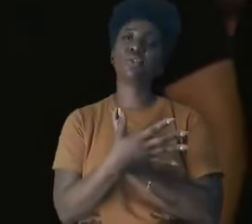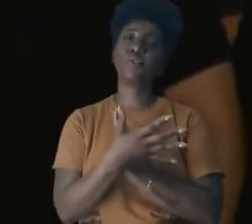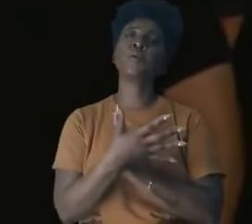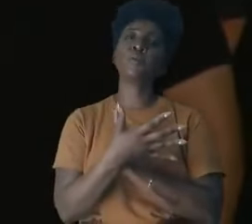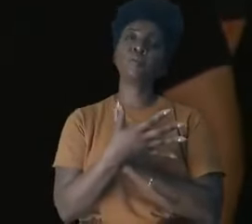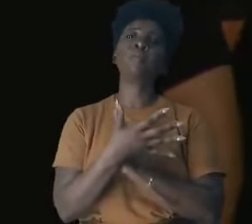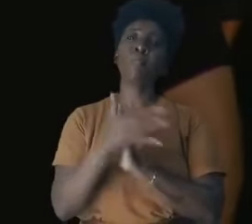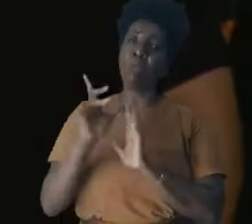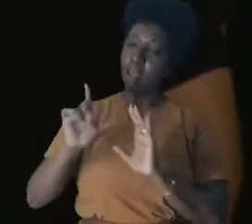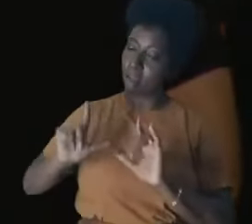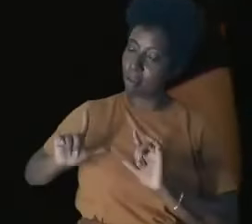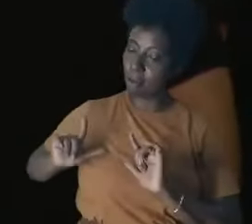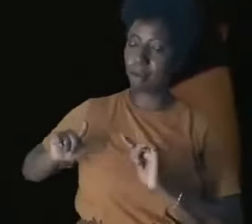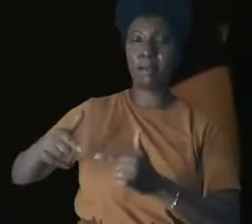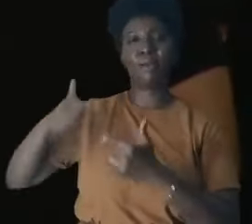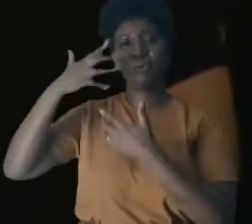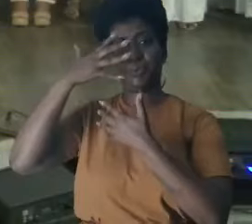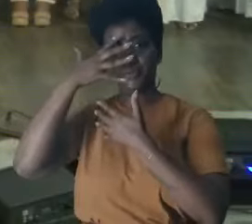dimensão de fé.